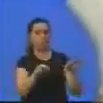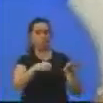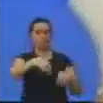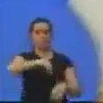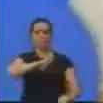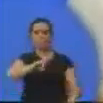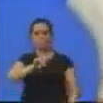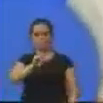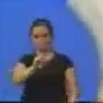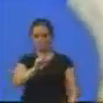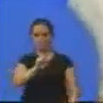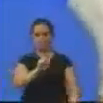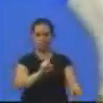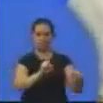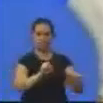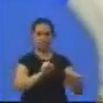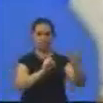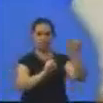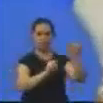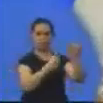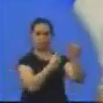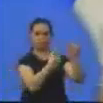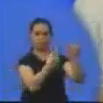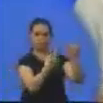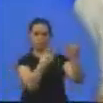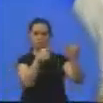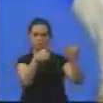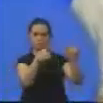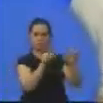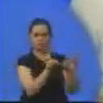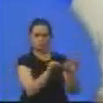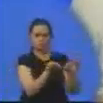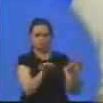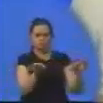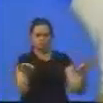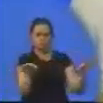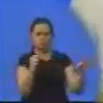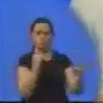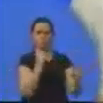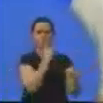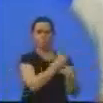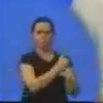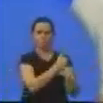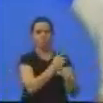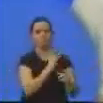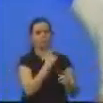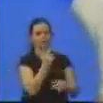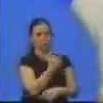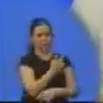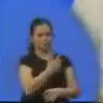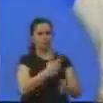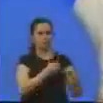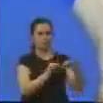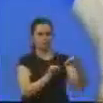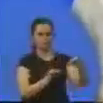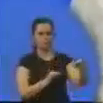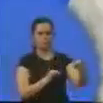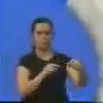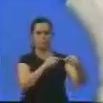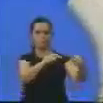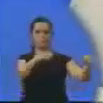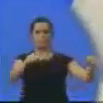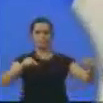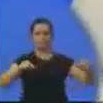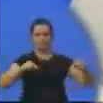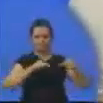Vou fazer a conta e encontro 127 metros. Então, eu encontrei as duas dimensões do meu